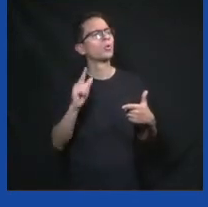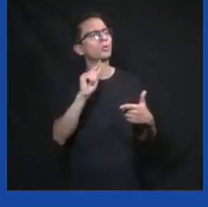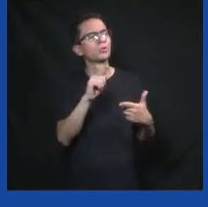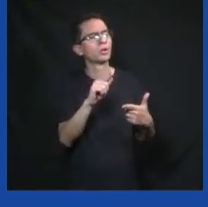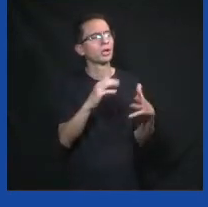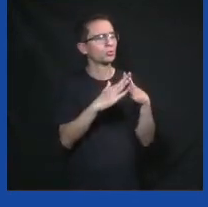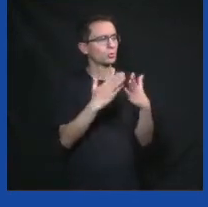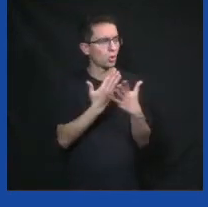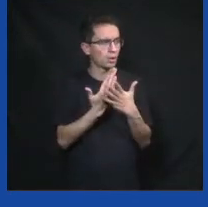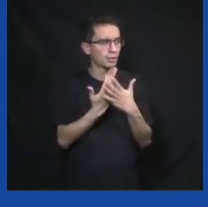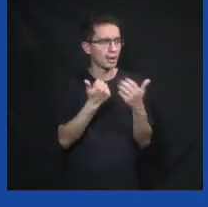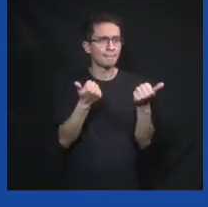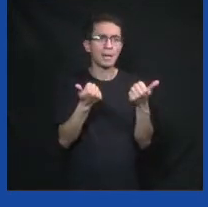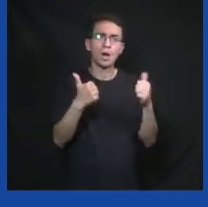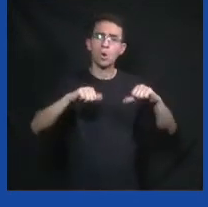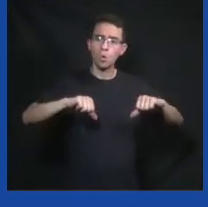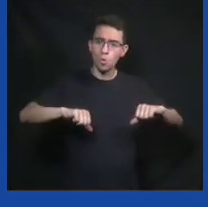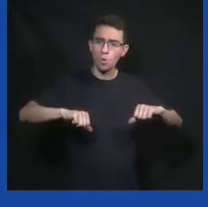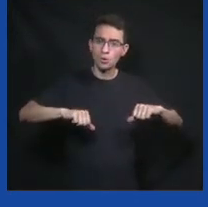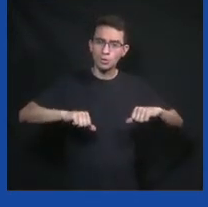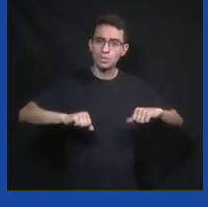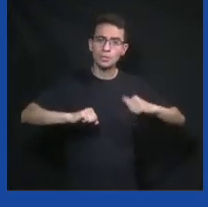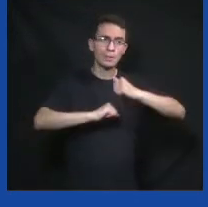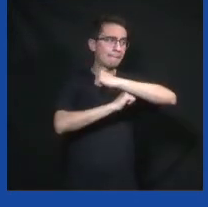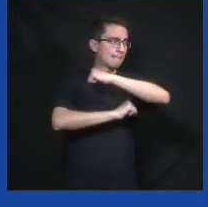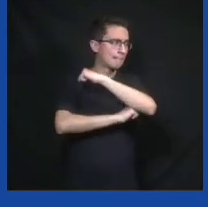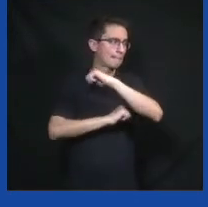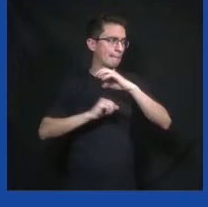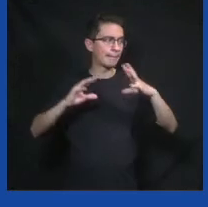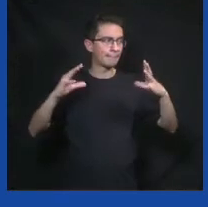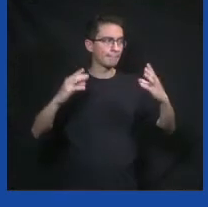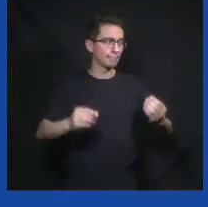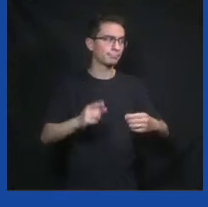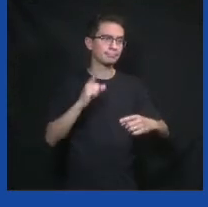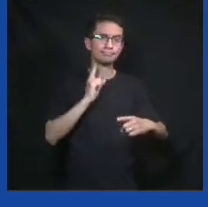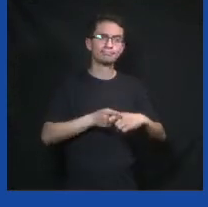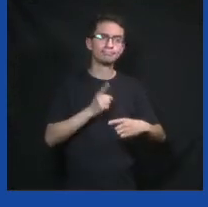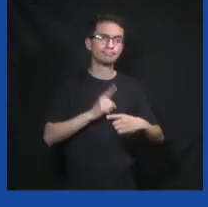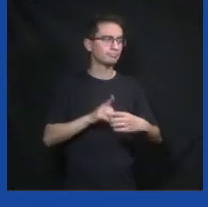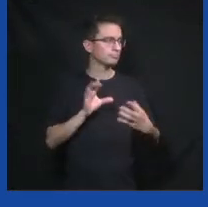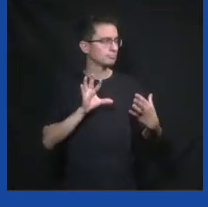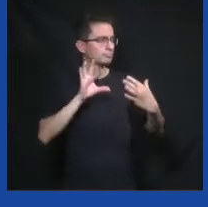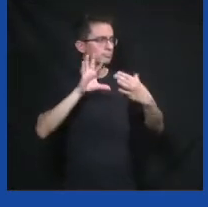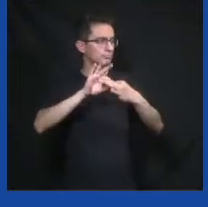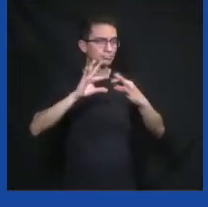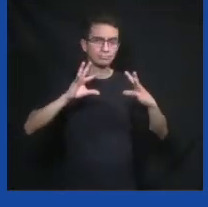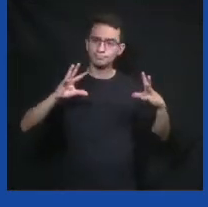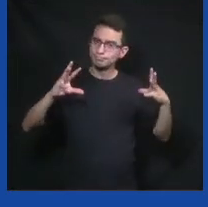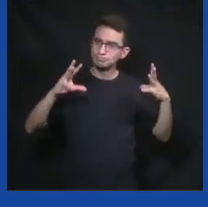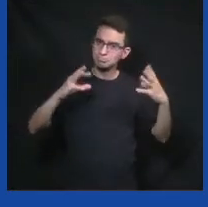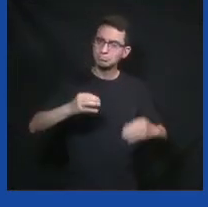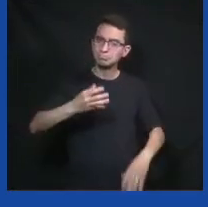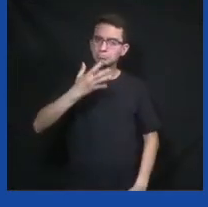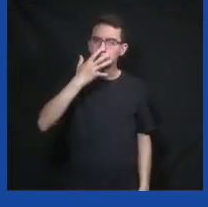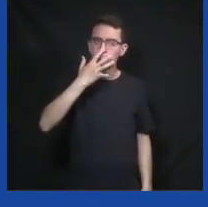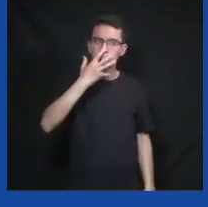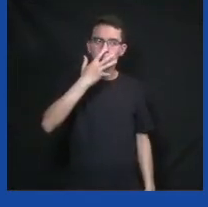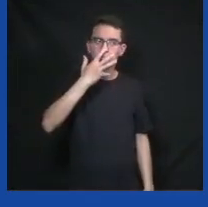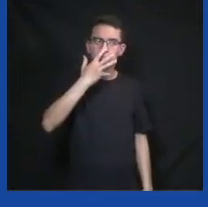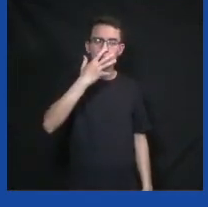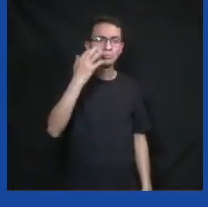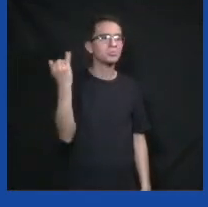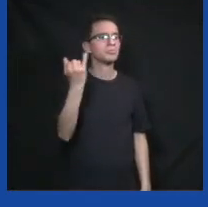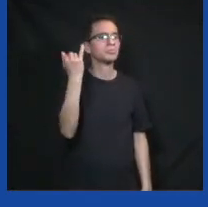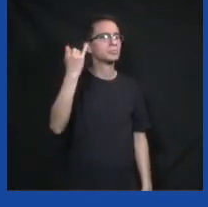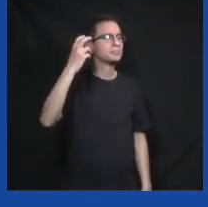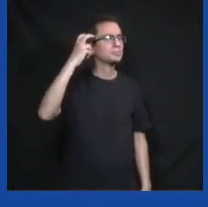do ponto de vista estrutural. E os jovens são envolvidos na reforma da escola. Olha que coisa genial. Tudo bem que